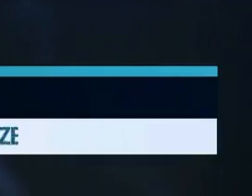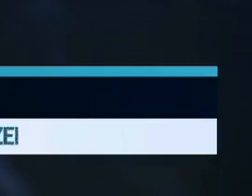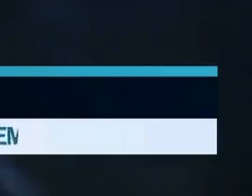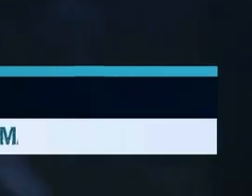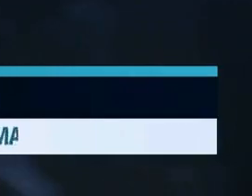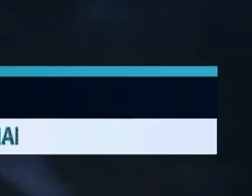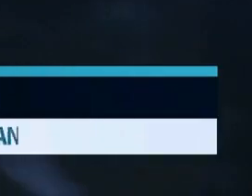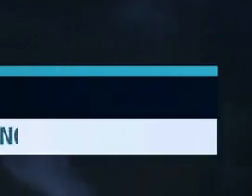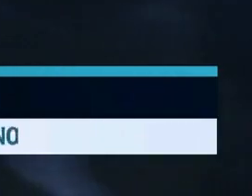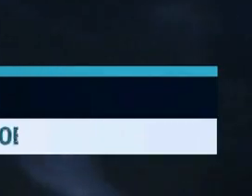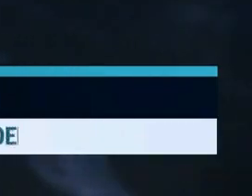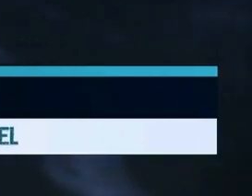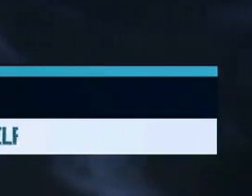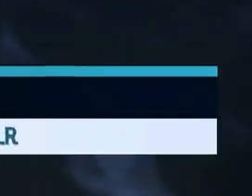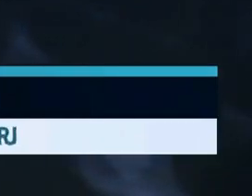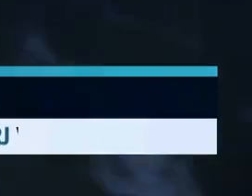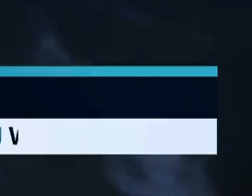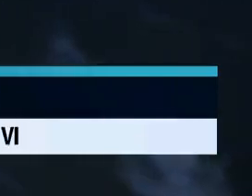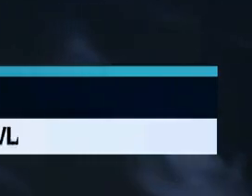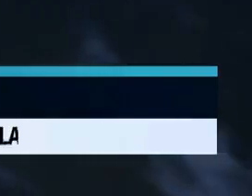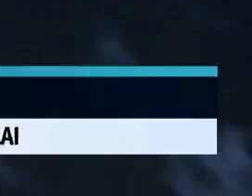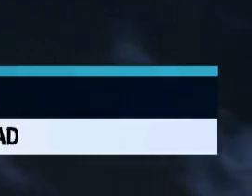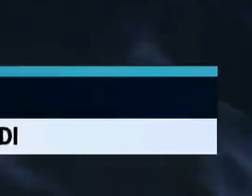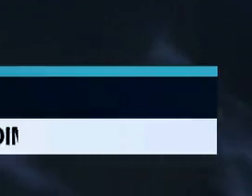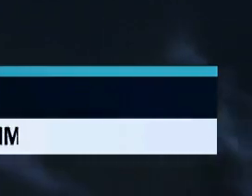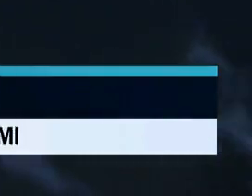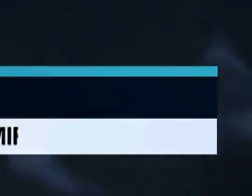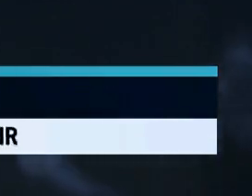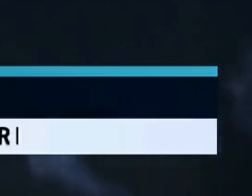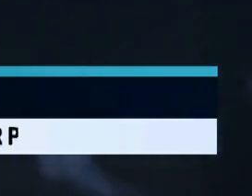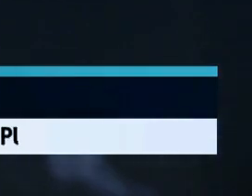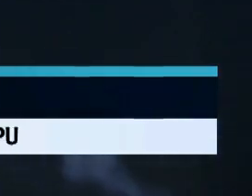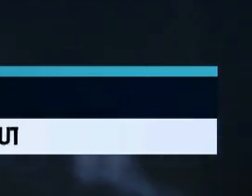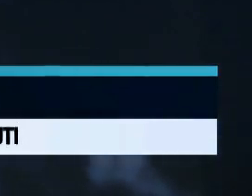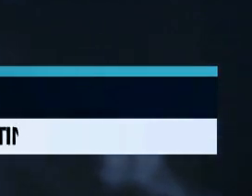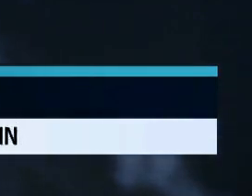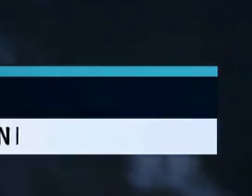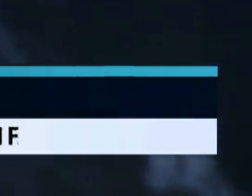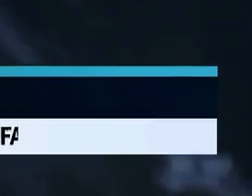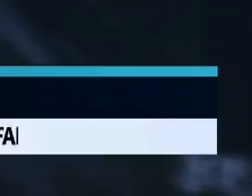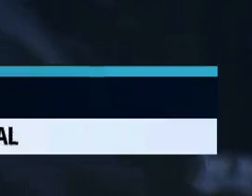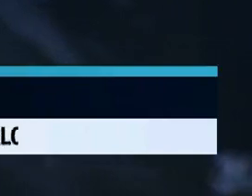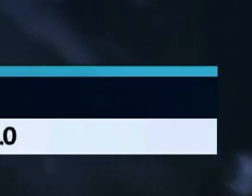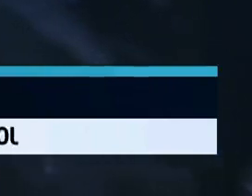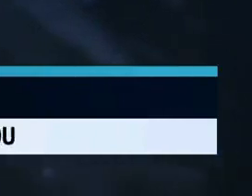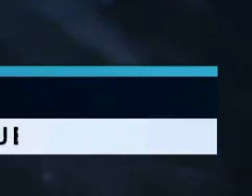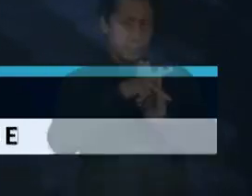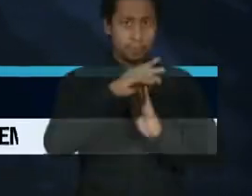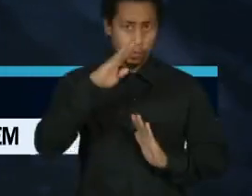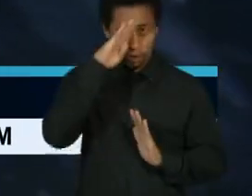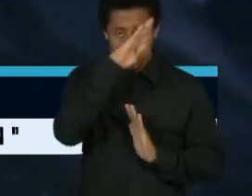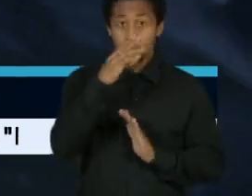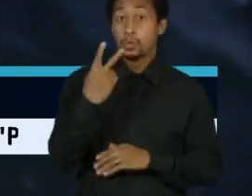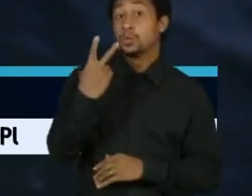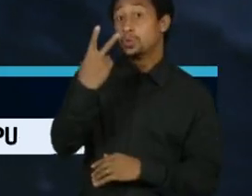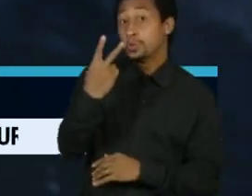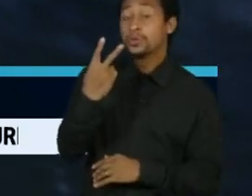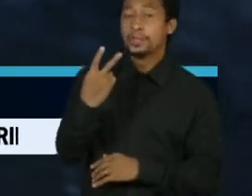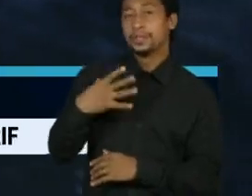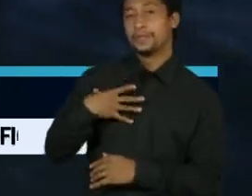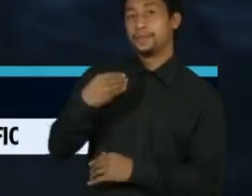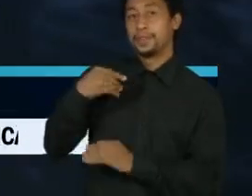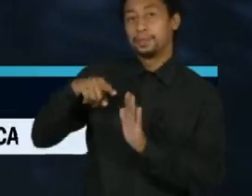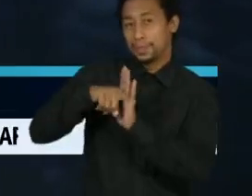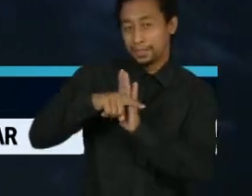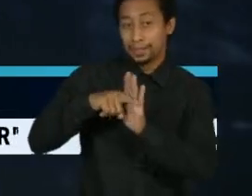responsável por investigar políticos e autoridades atualmente o presidente Jair bolsonaro do partido liberal e dois filhos e dois filhos são investigados o senador